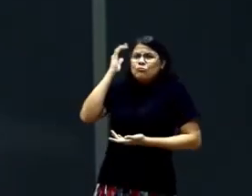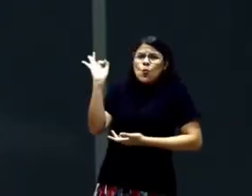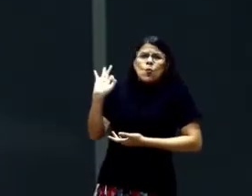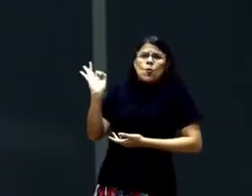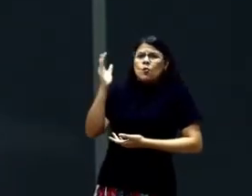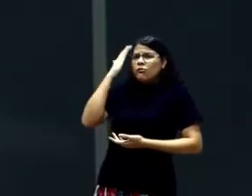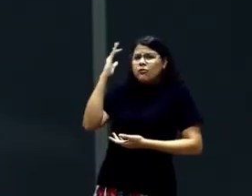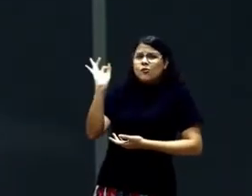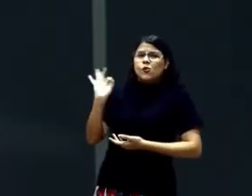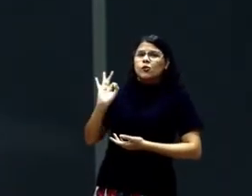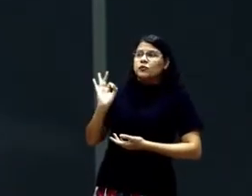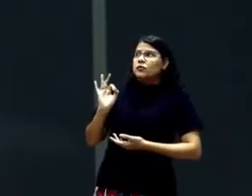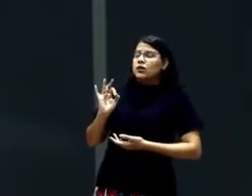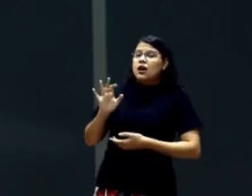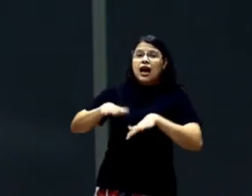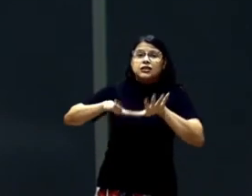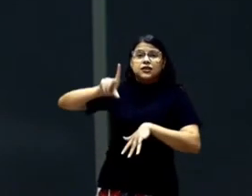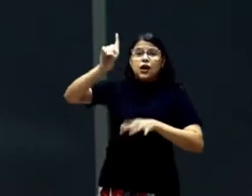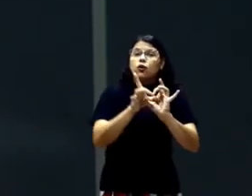Quando Deus permite algumas crises.